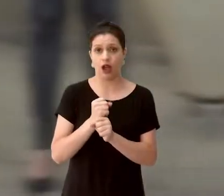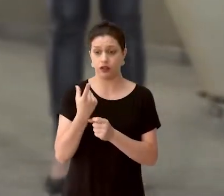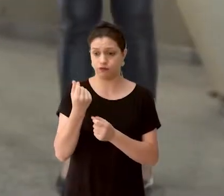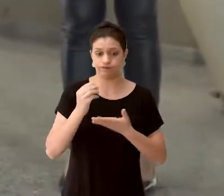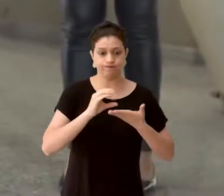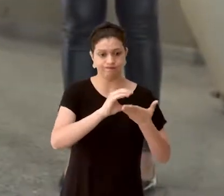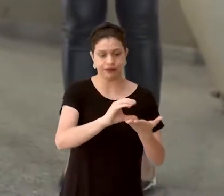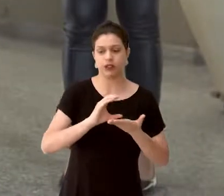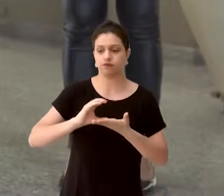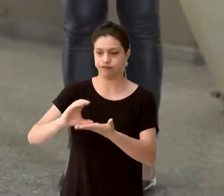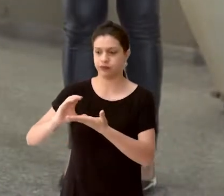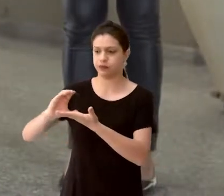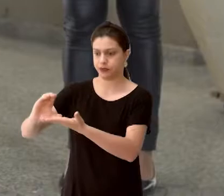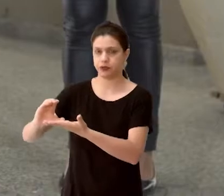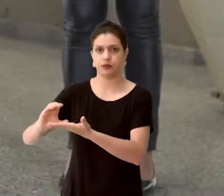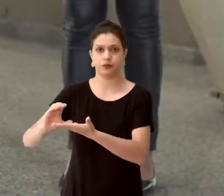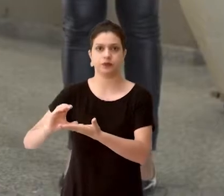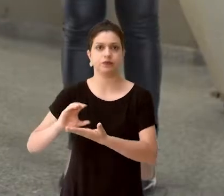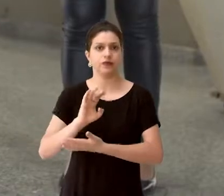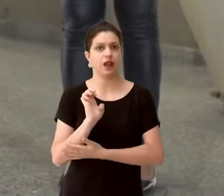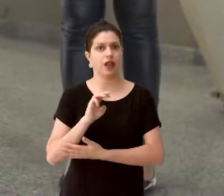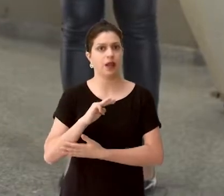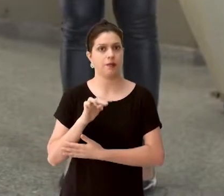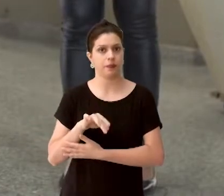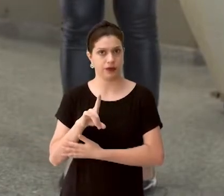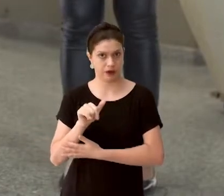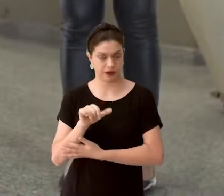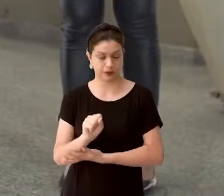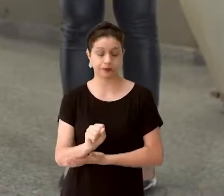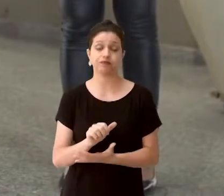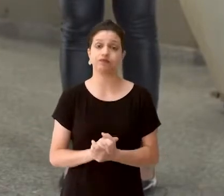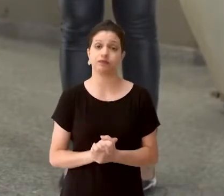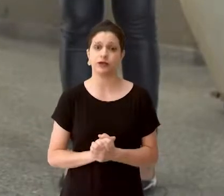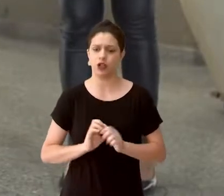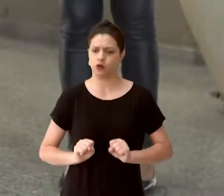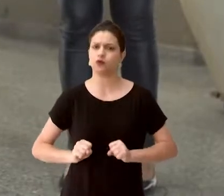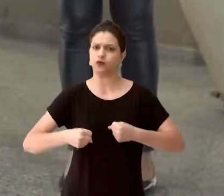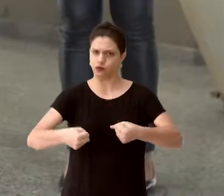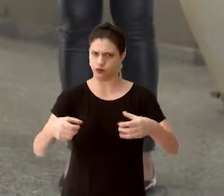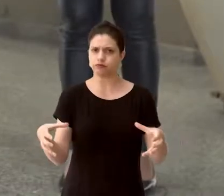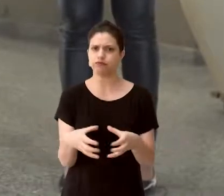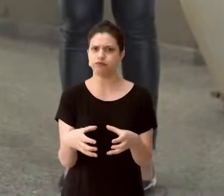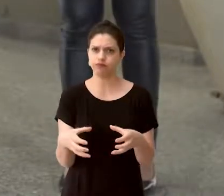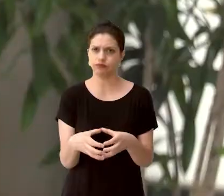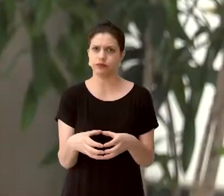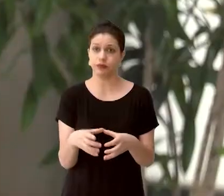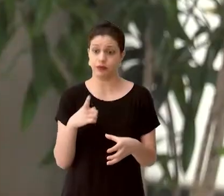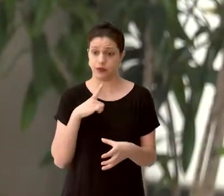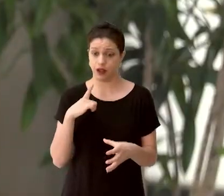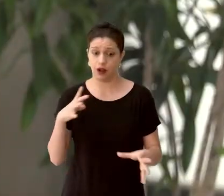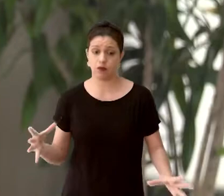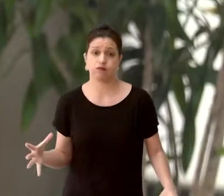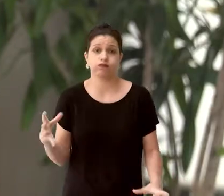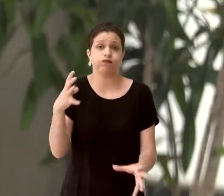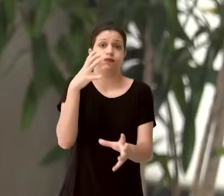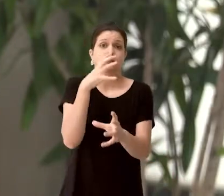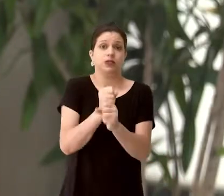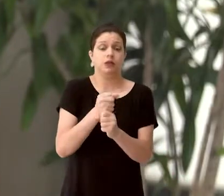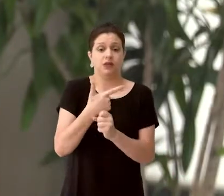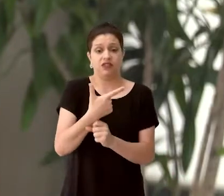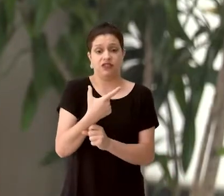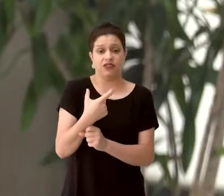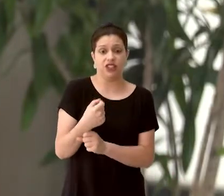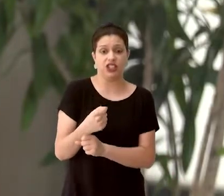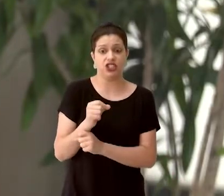Os deputados têm direito todo ano a destinar verbas por meio de emendas parlamentares. No esforço coletivo,